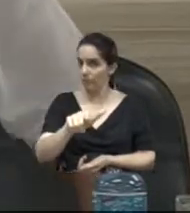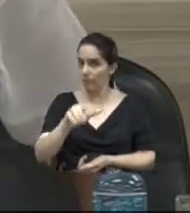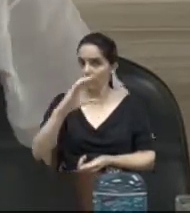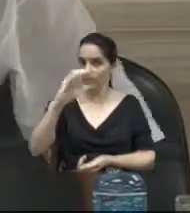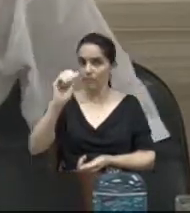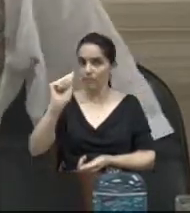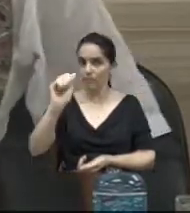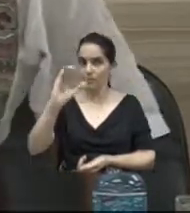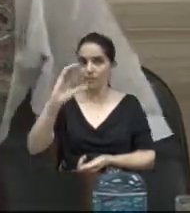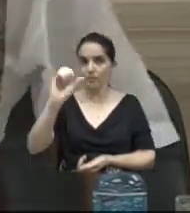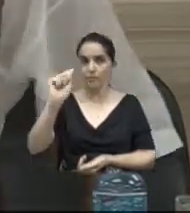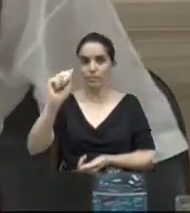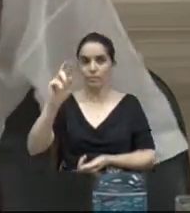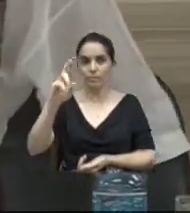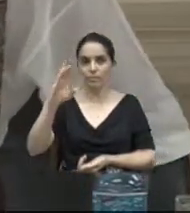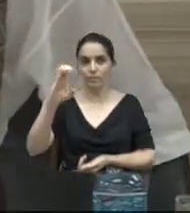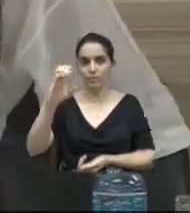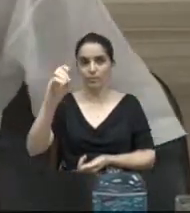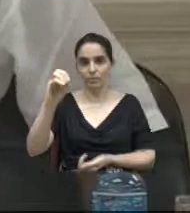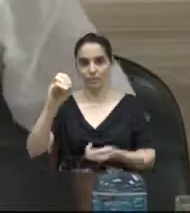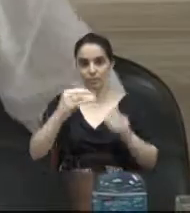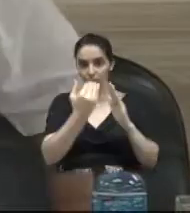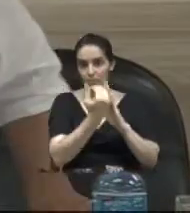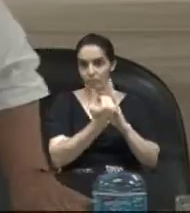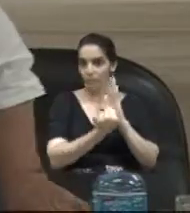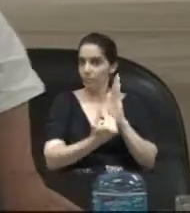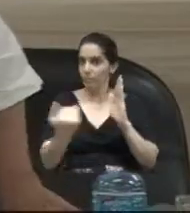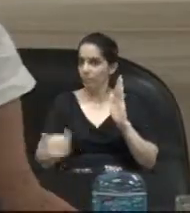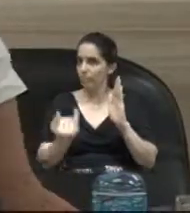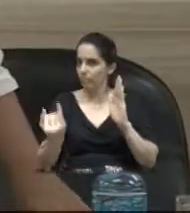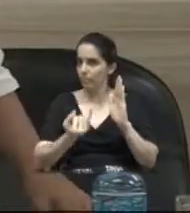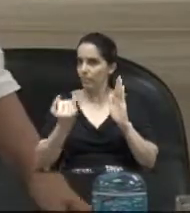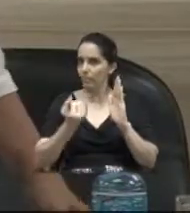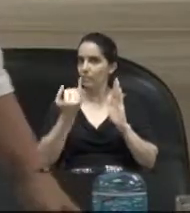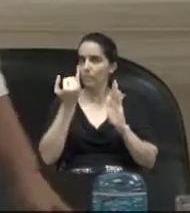cacareco, extremamente importante. E nós,